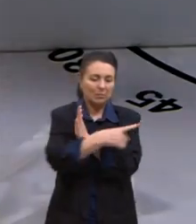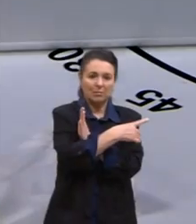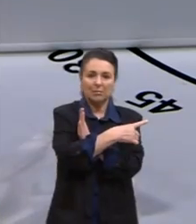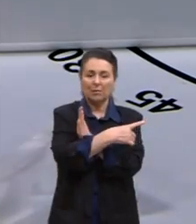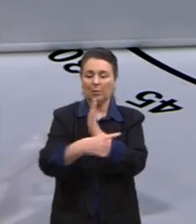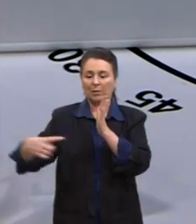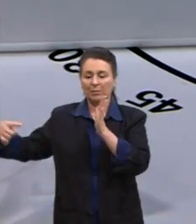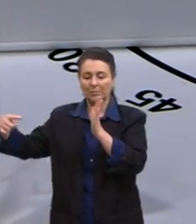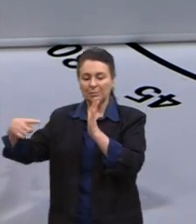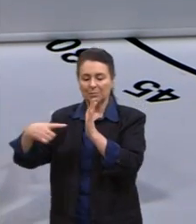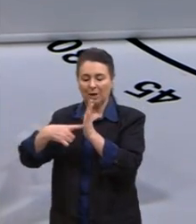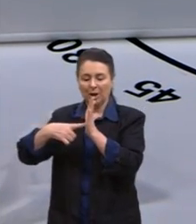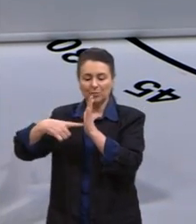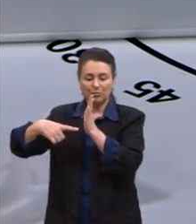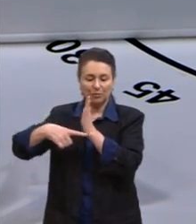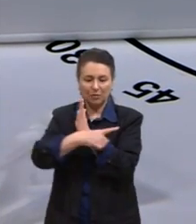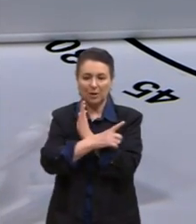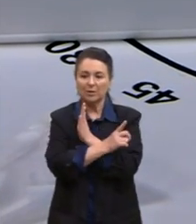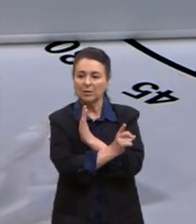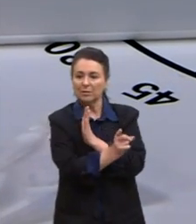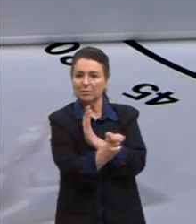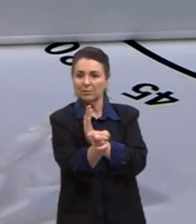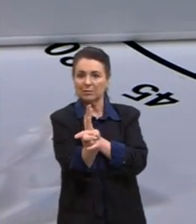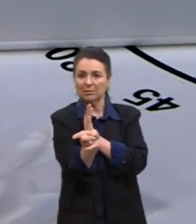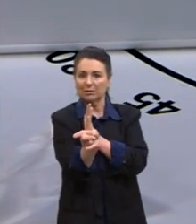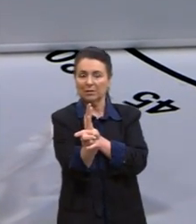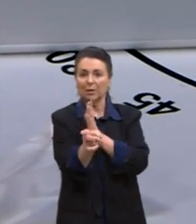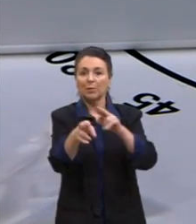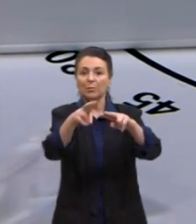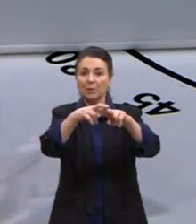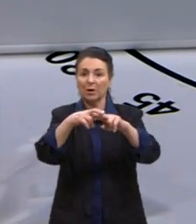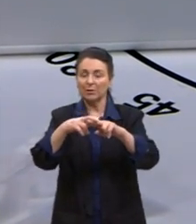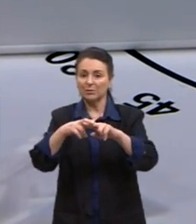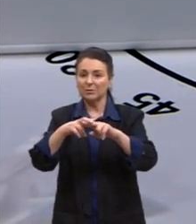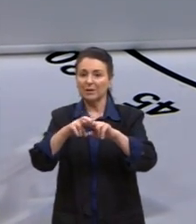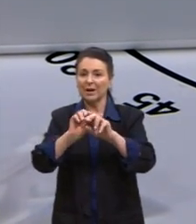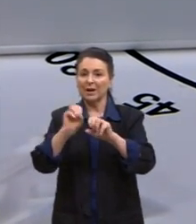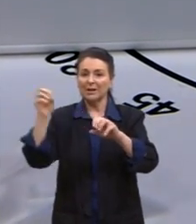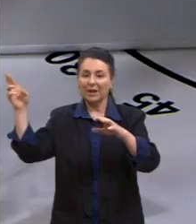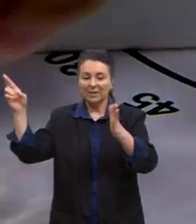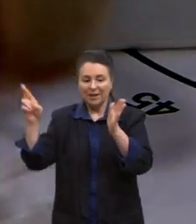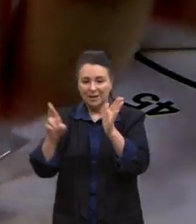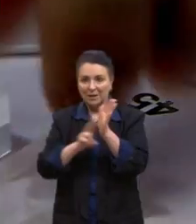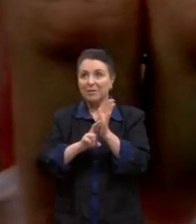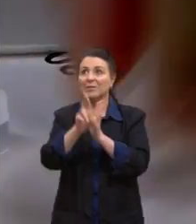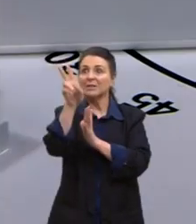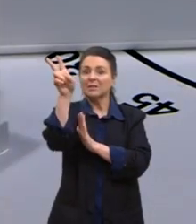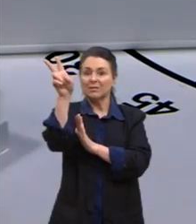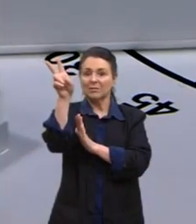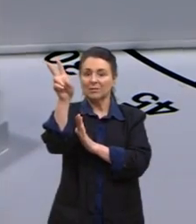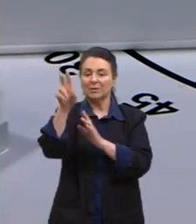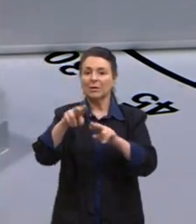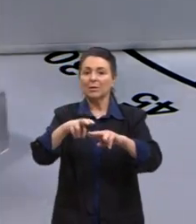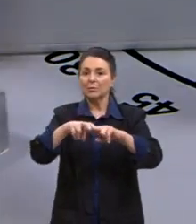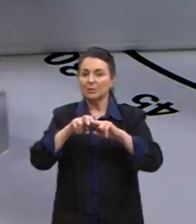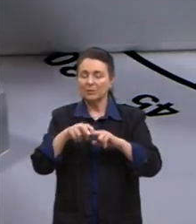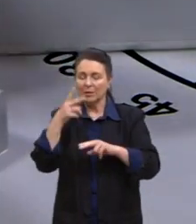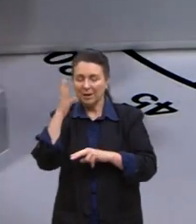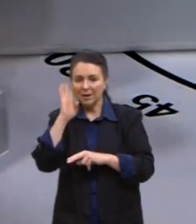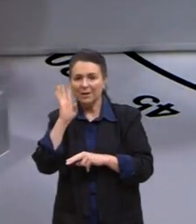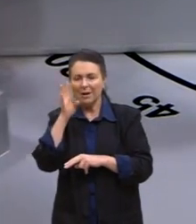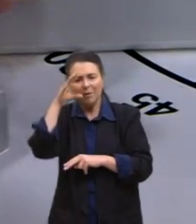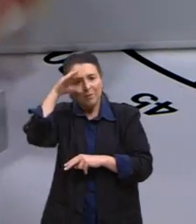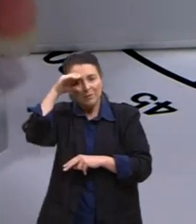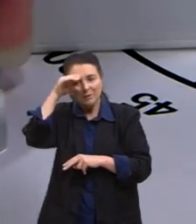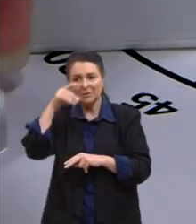né da Luz quando a gente tem um ambiente reto ela vai passar totalmente reto mas é legal também a gente observar que